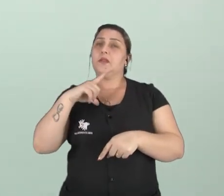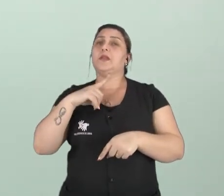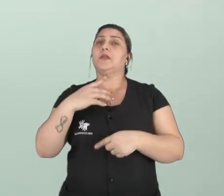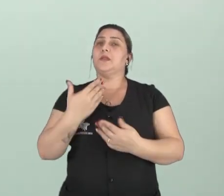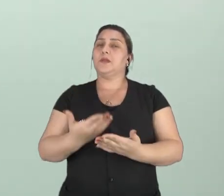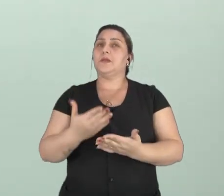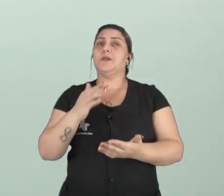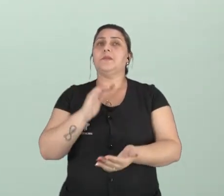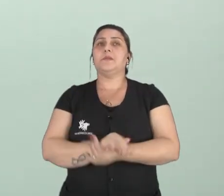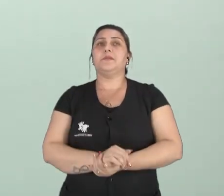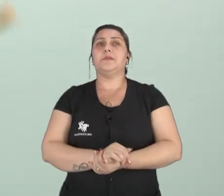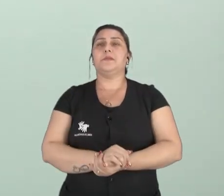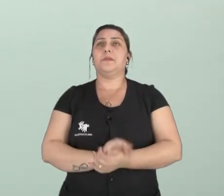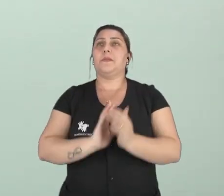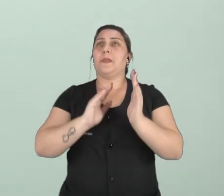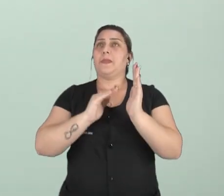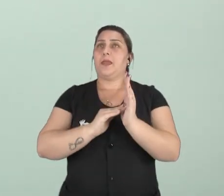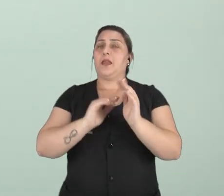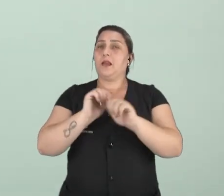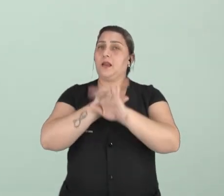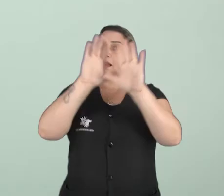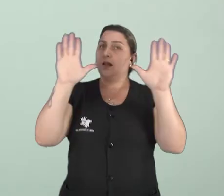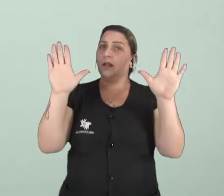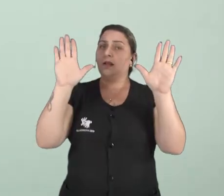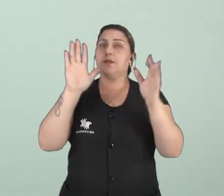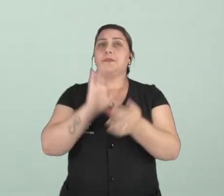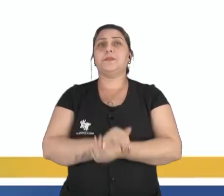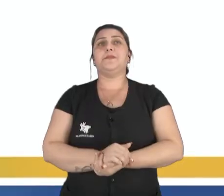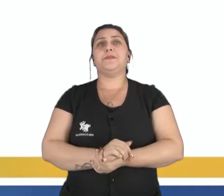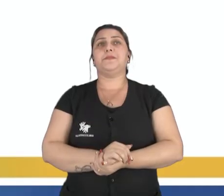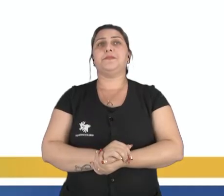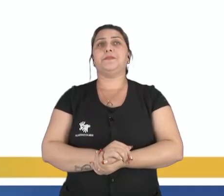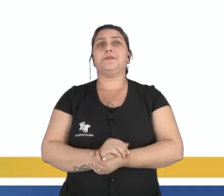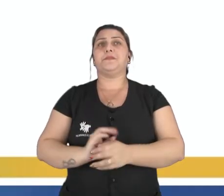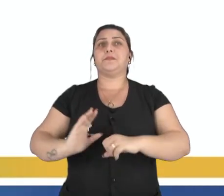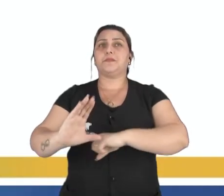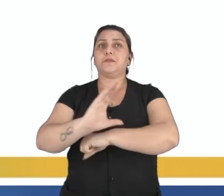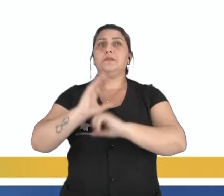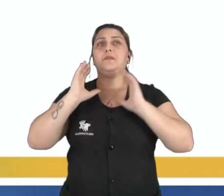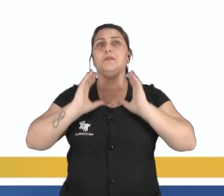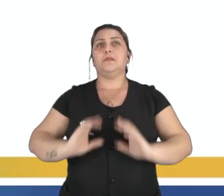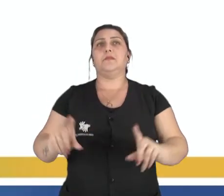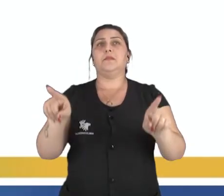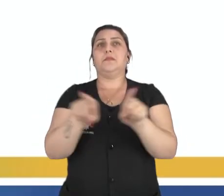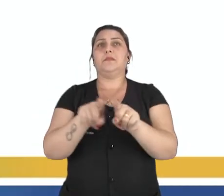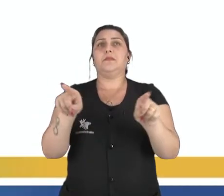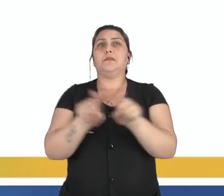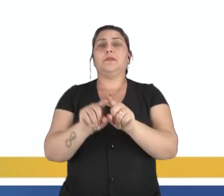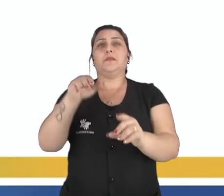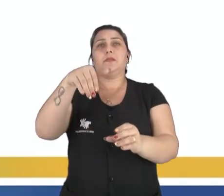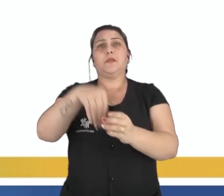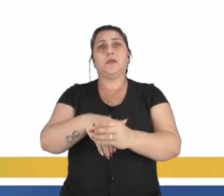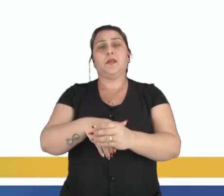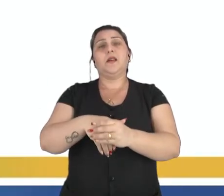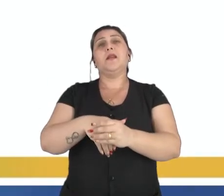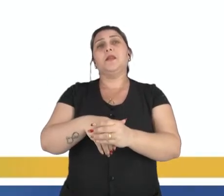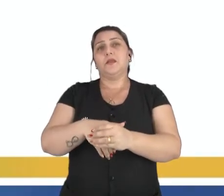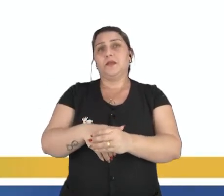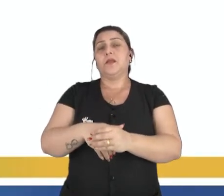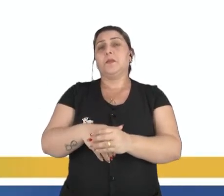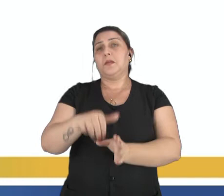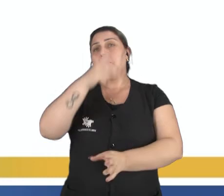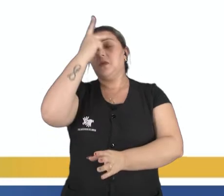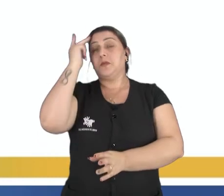processo bem, até então, transparente, né? E aí a Constituição Cidadã também implantou o voto facultativo, né,